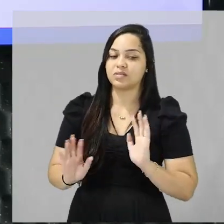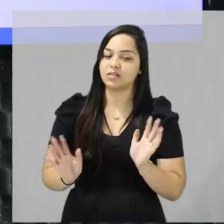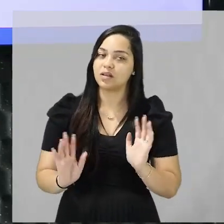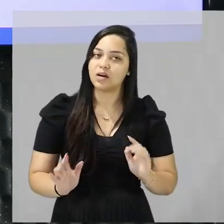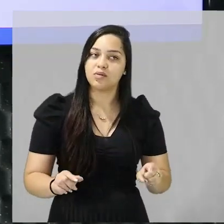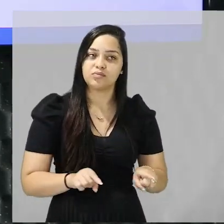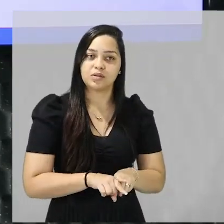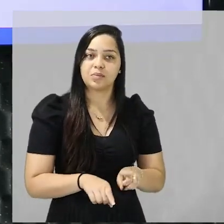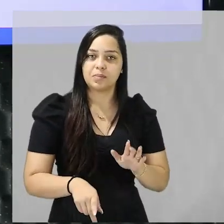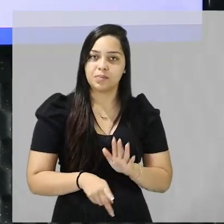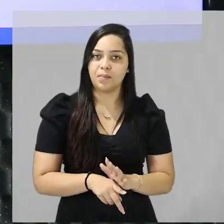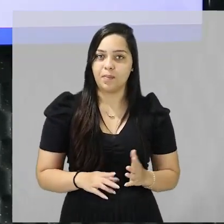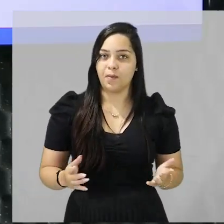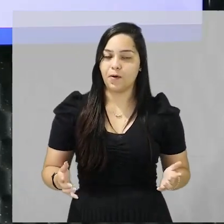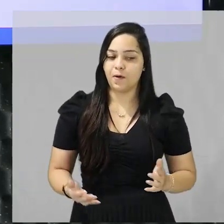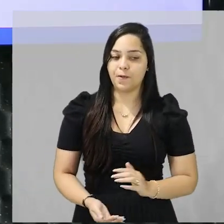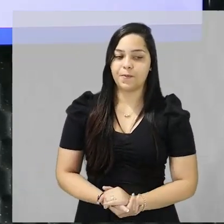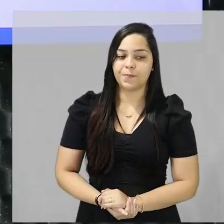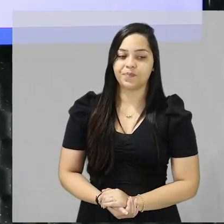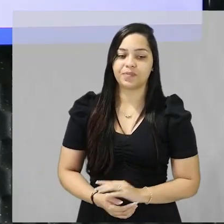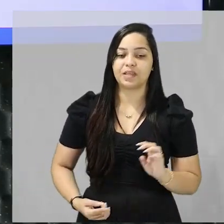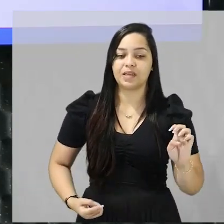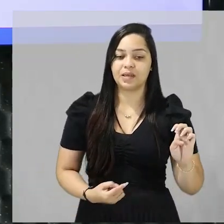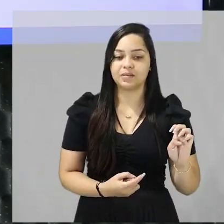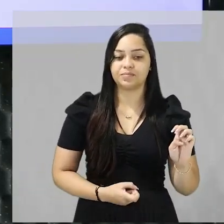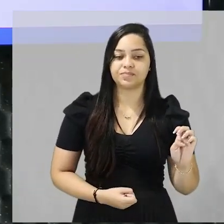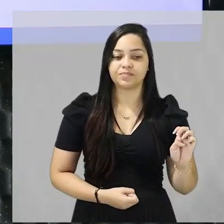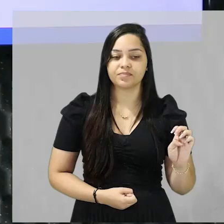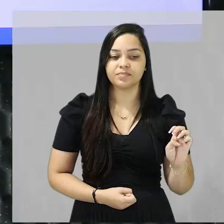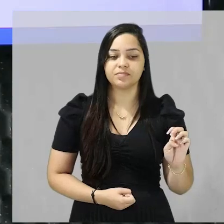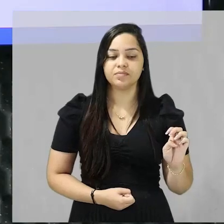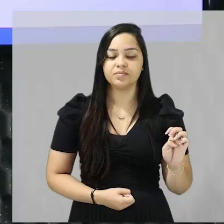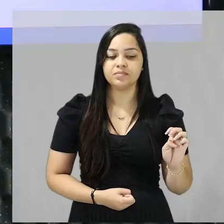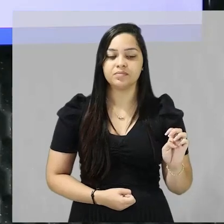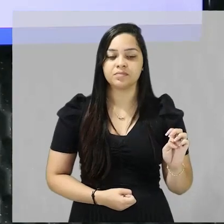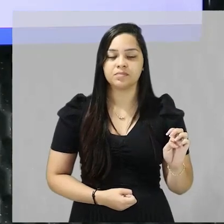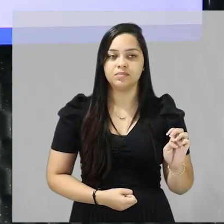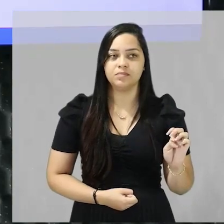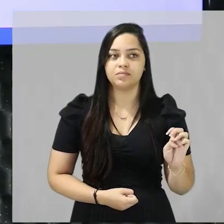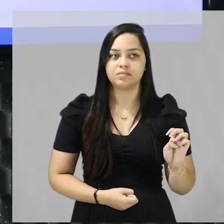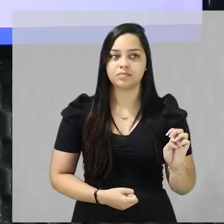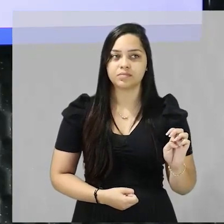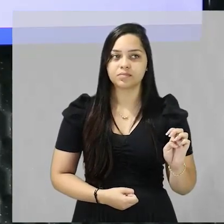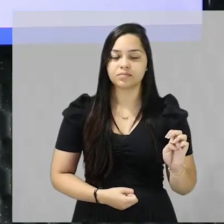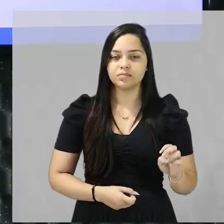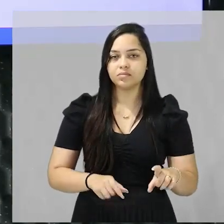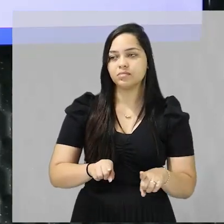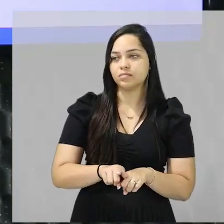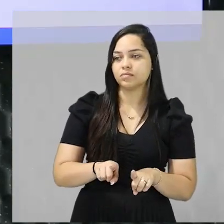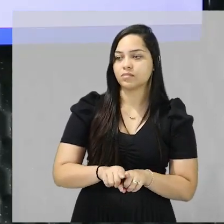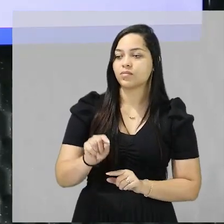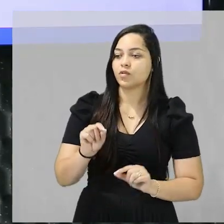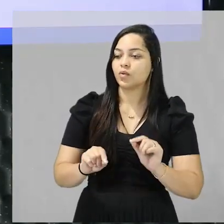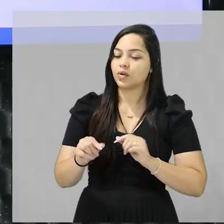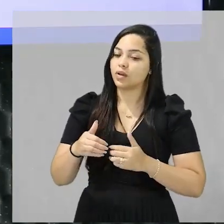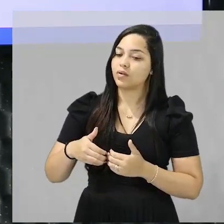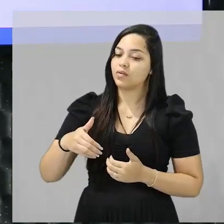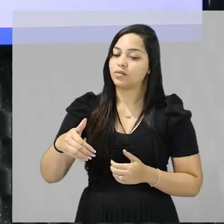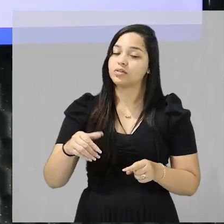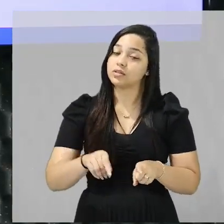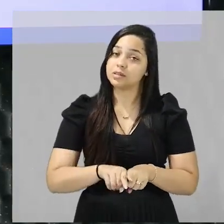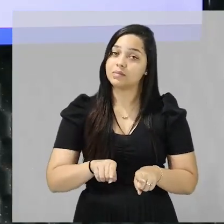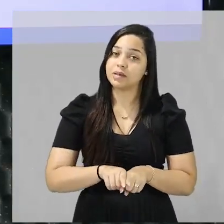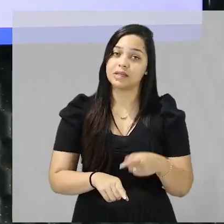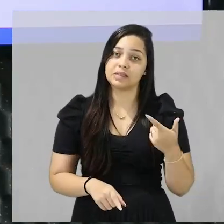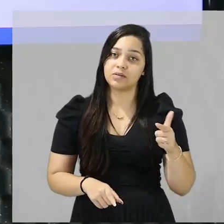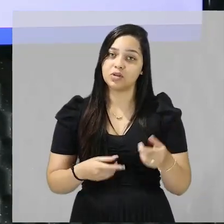seria essa questão do individualismo. Revolucionarismo, muito longe, e coparticipação também, mas o revolucionarismo, então, não